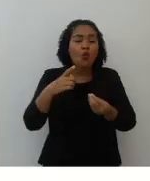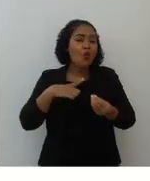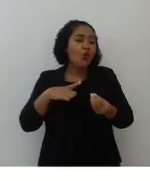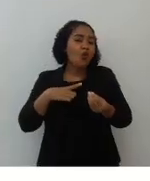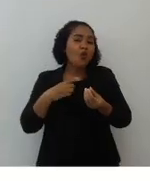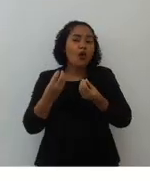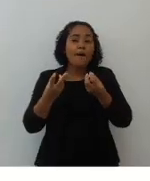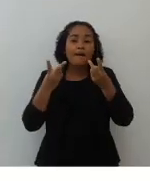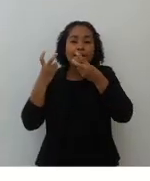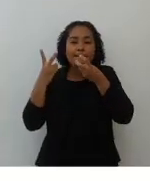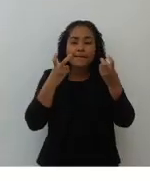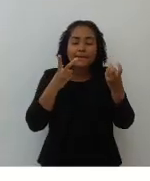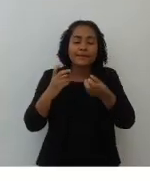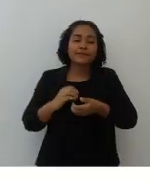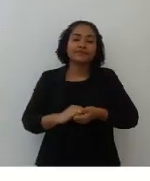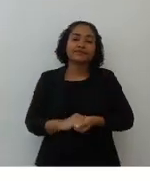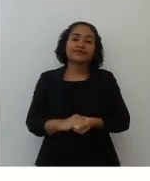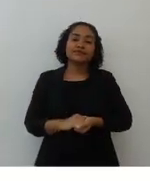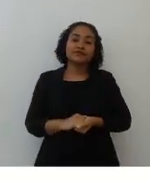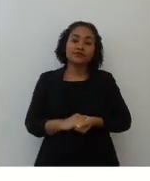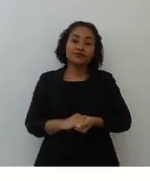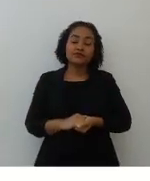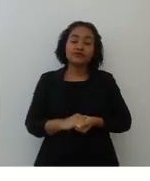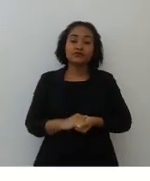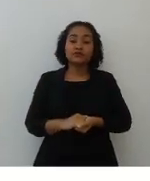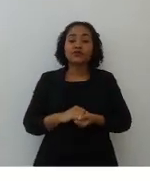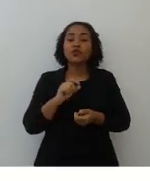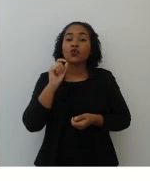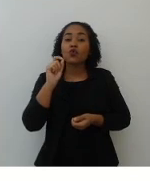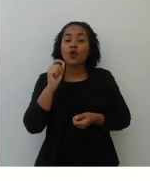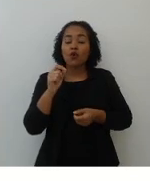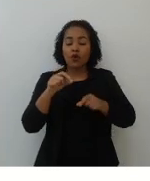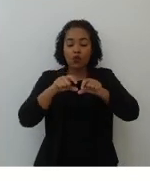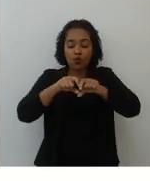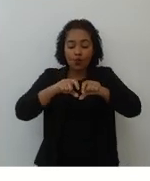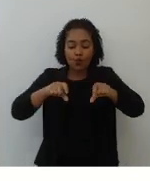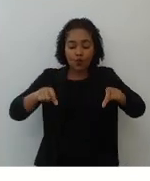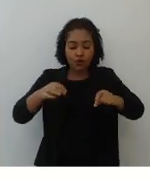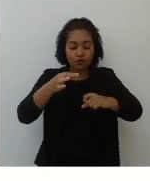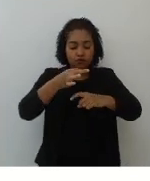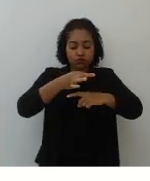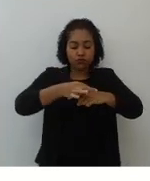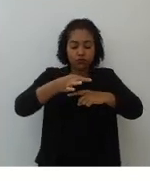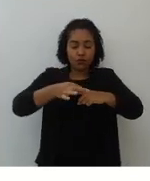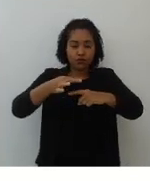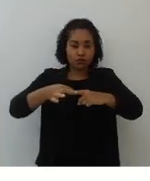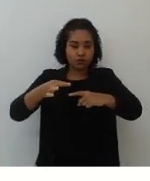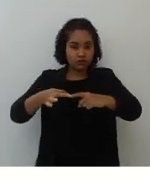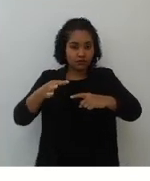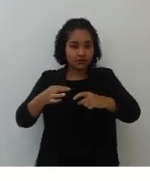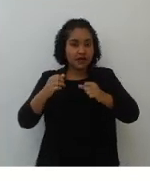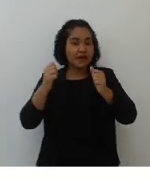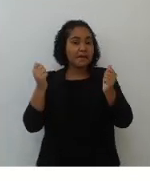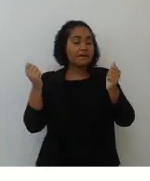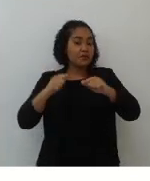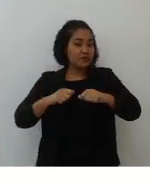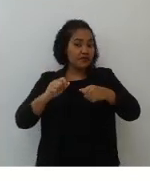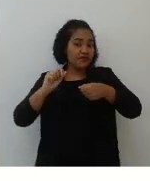slide para você ver a função do rugoso. O rugoso, ele tem uma função de produção de